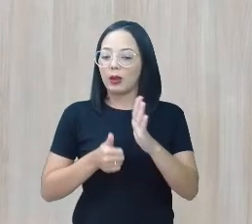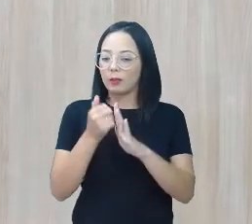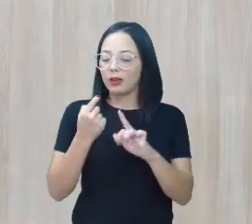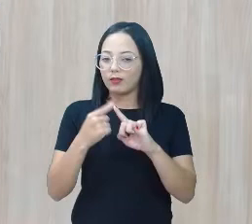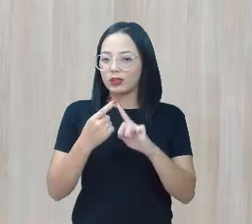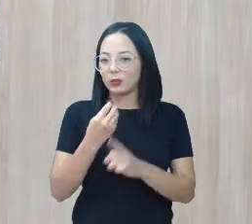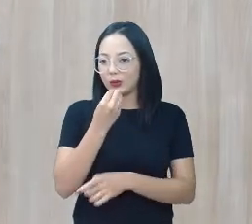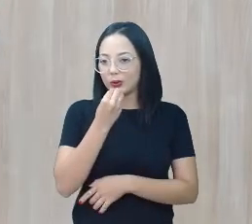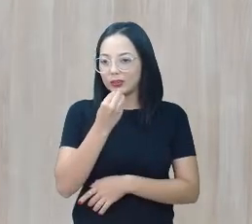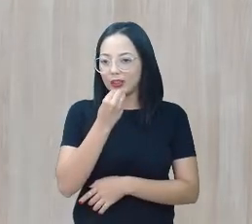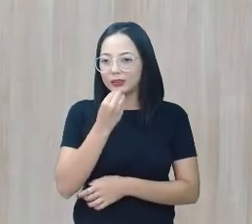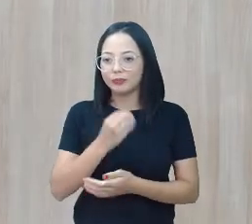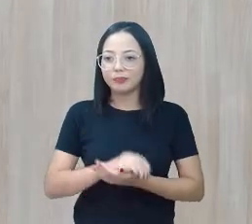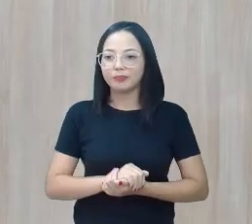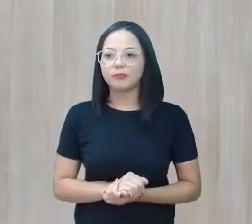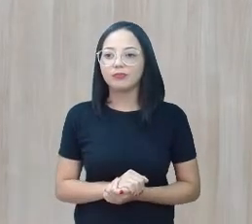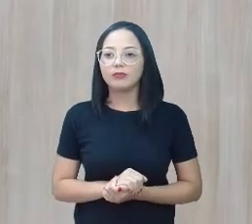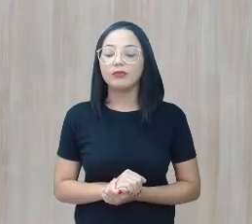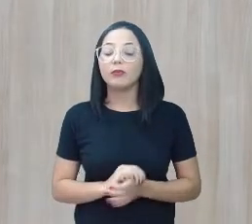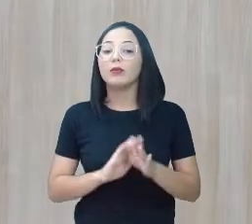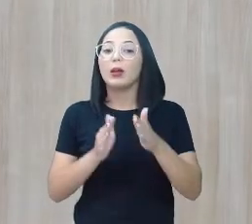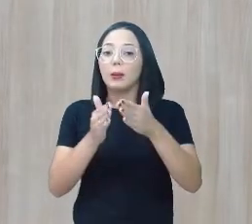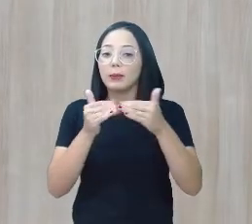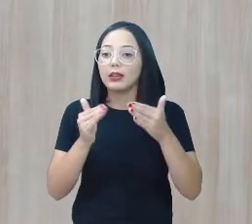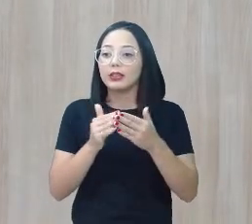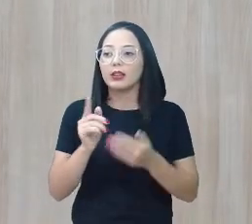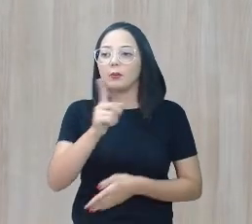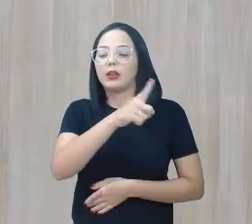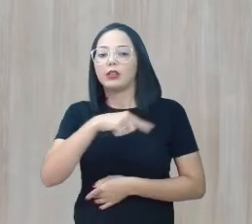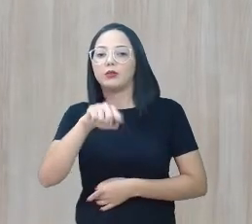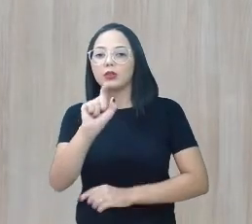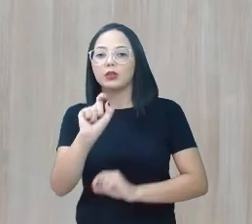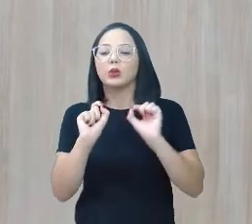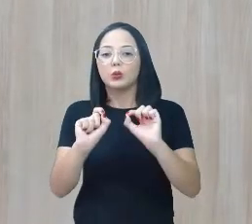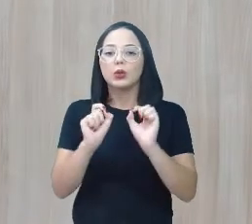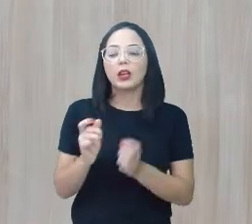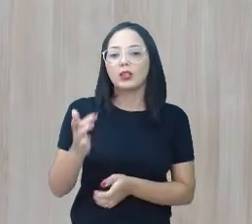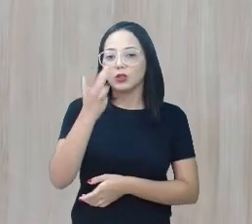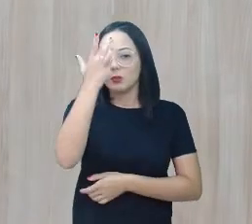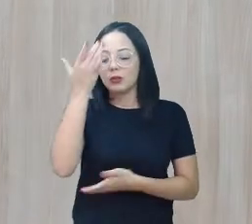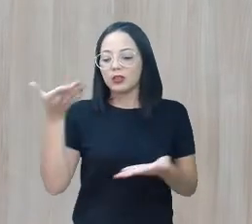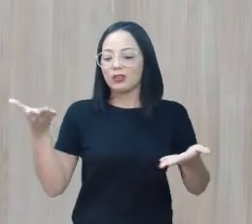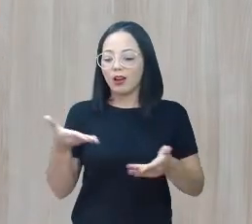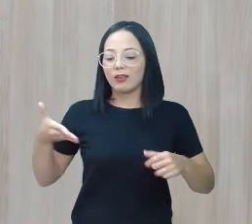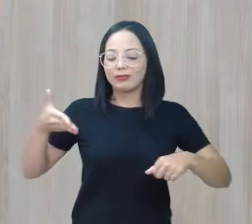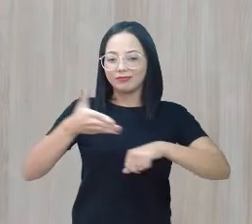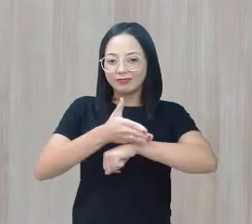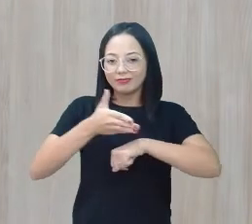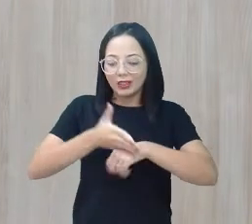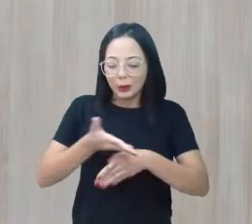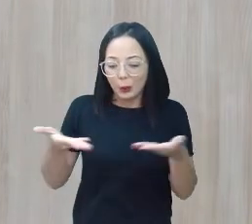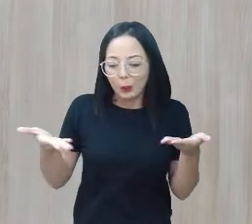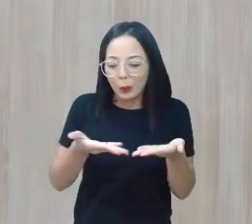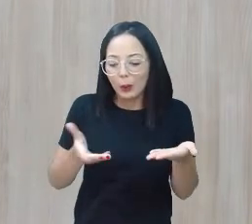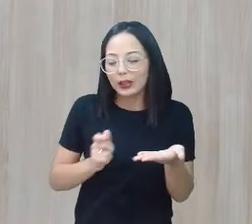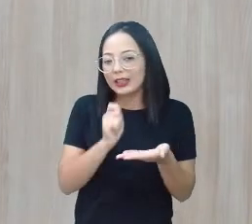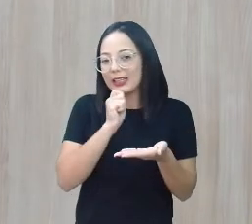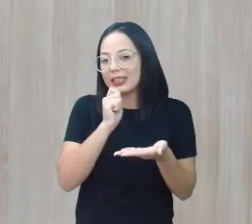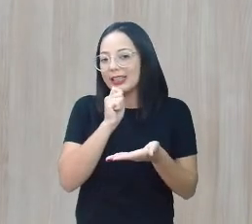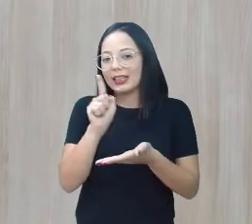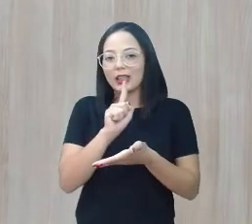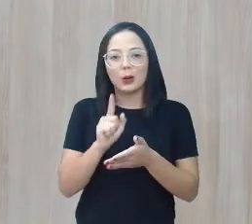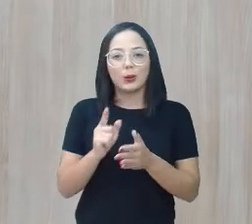vez. Então, gostaria de pedir para vocês, aqueles que estão chegando agora, que ainda não